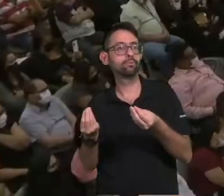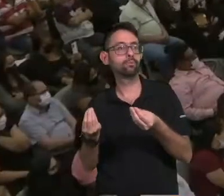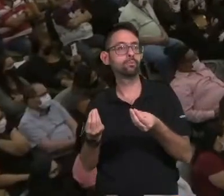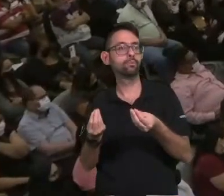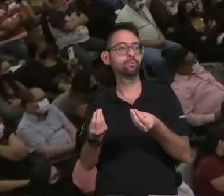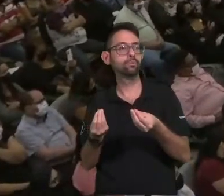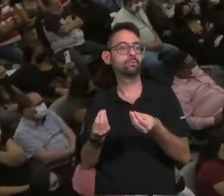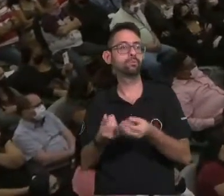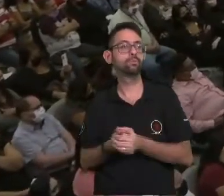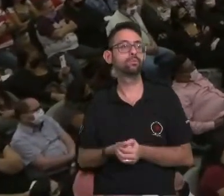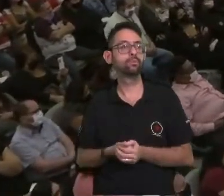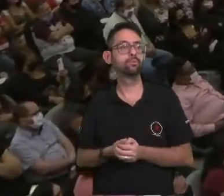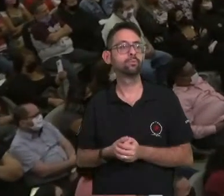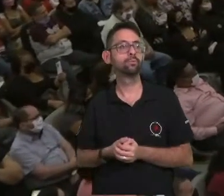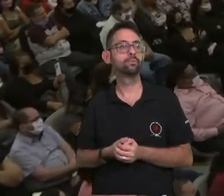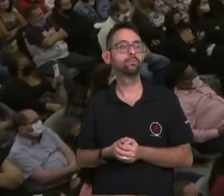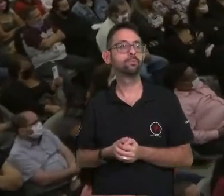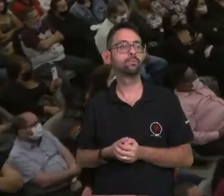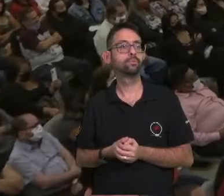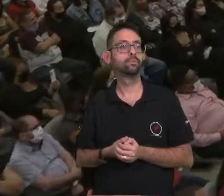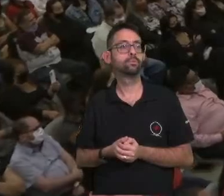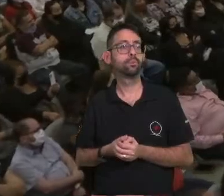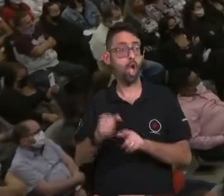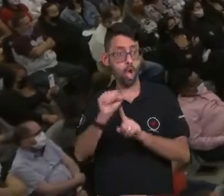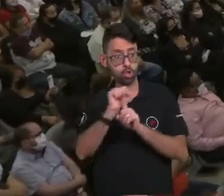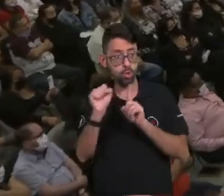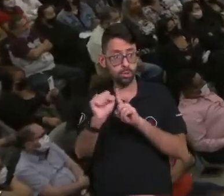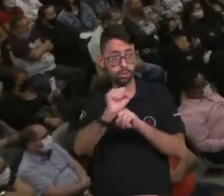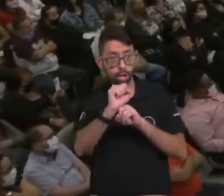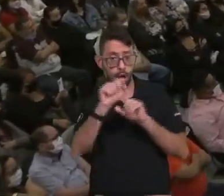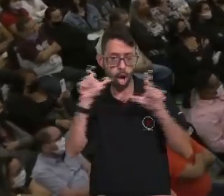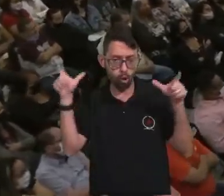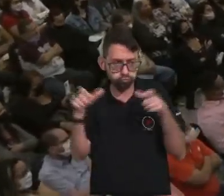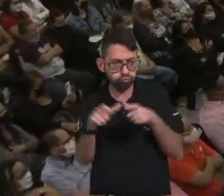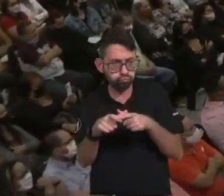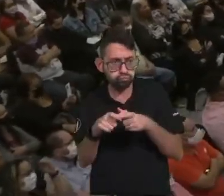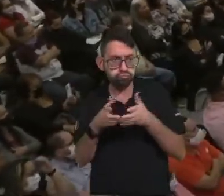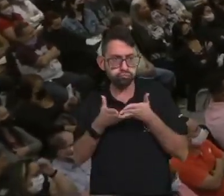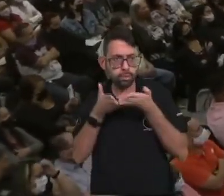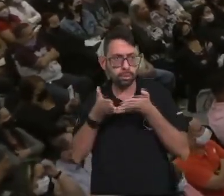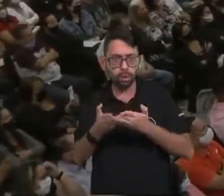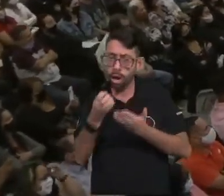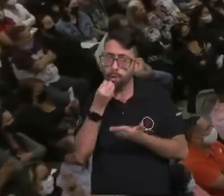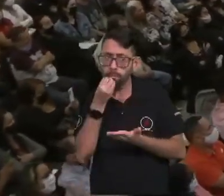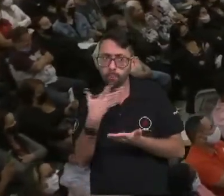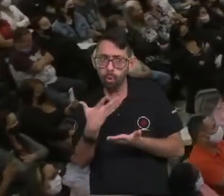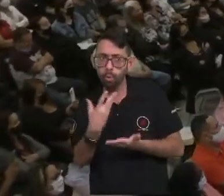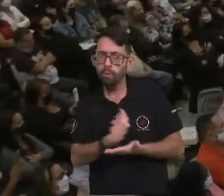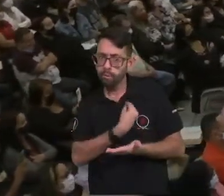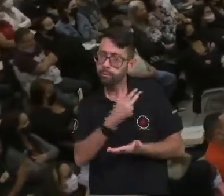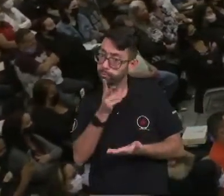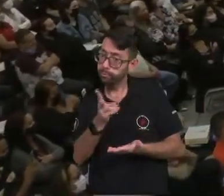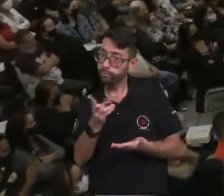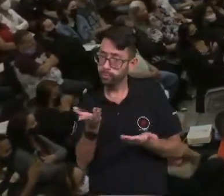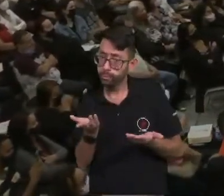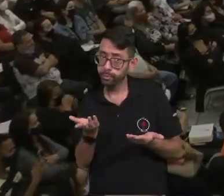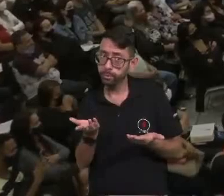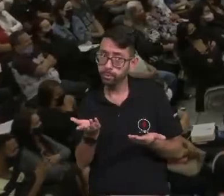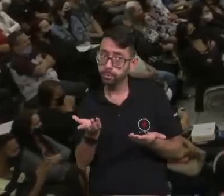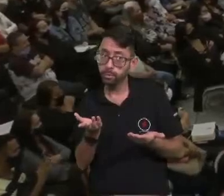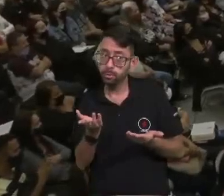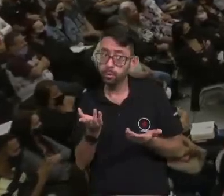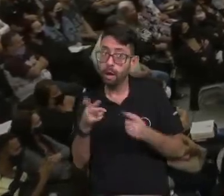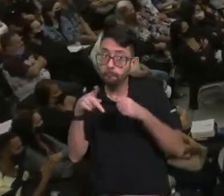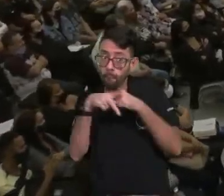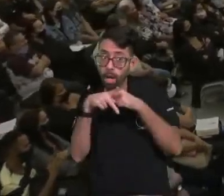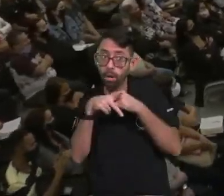diminuiria a sociedade. Lucrativo para quem ficou no barco. E Pedro então sai do barco, sim ou não? E